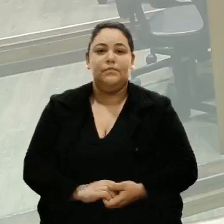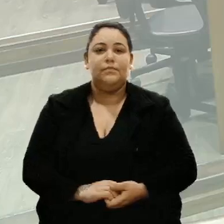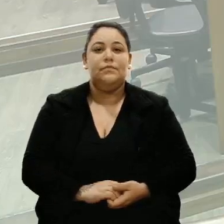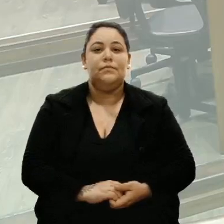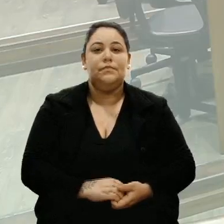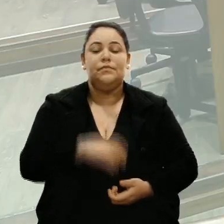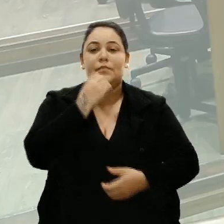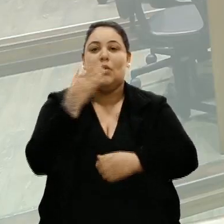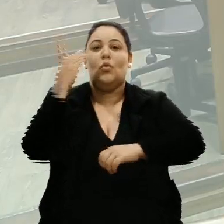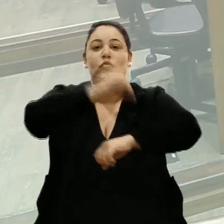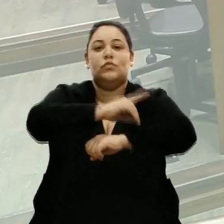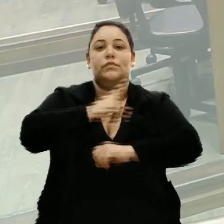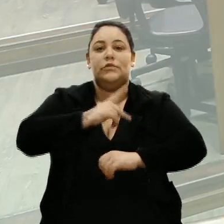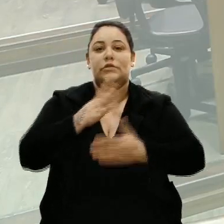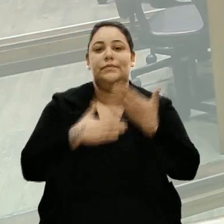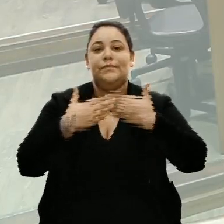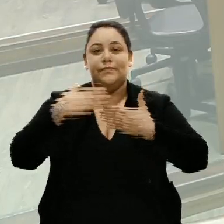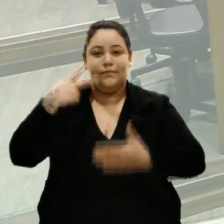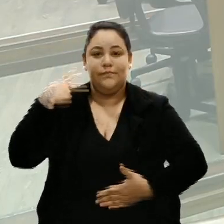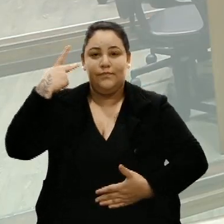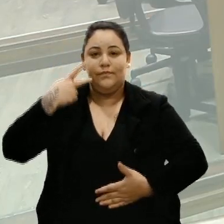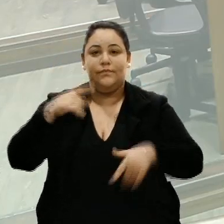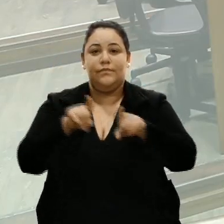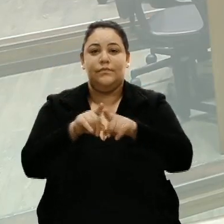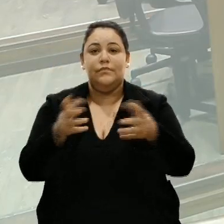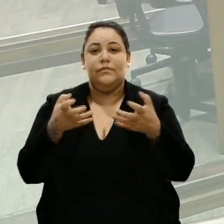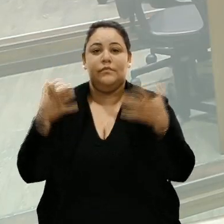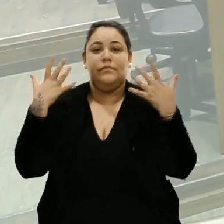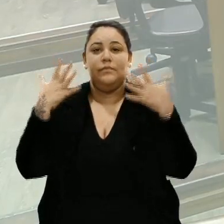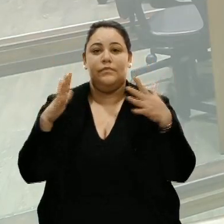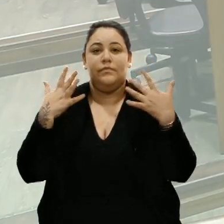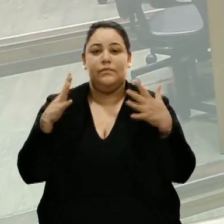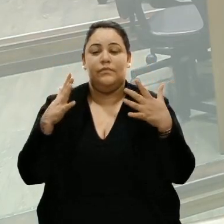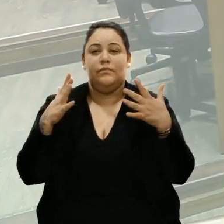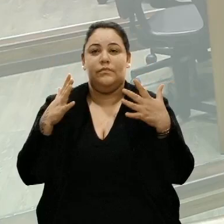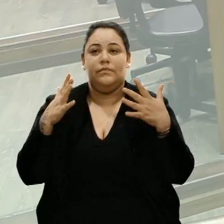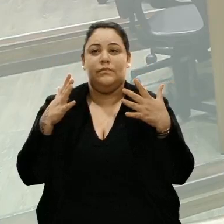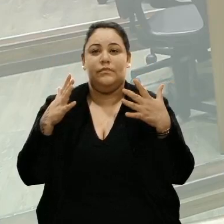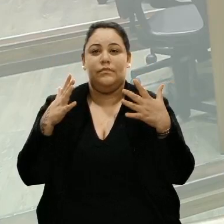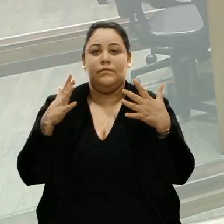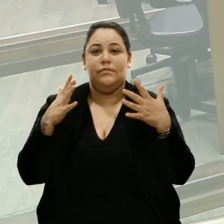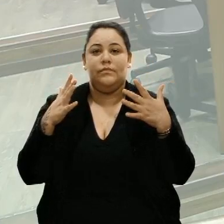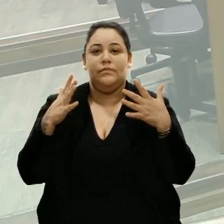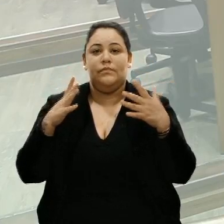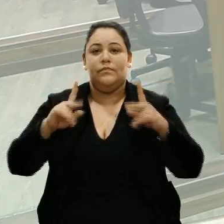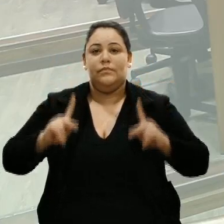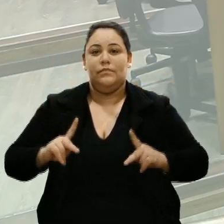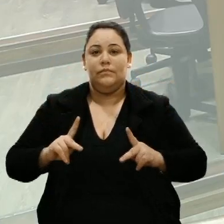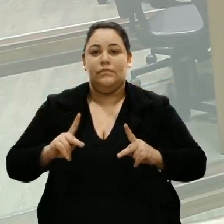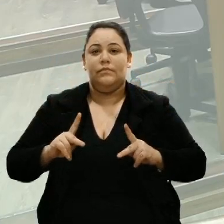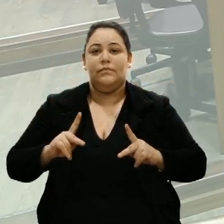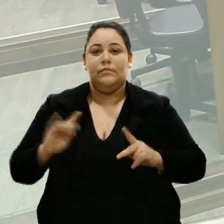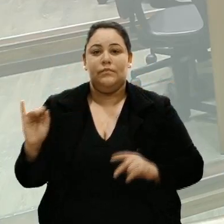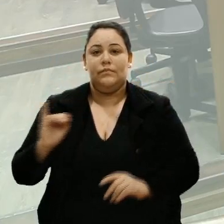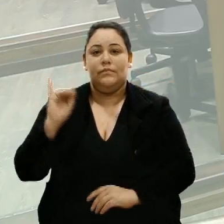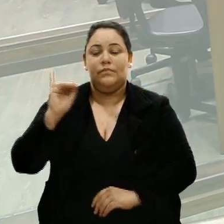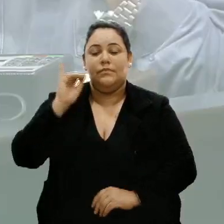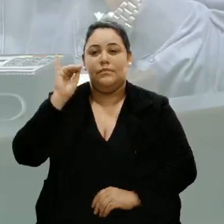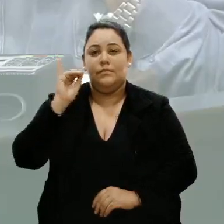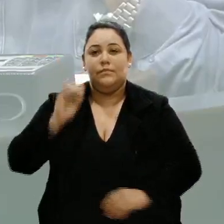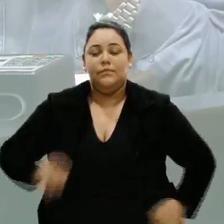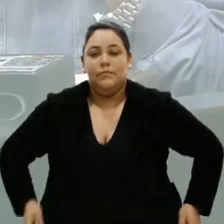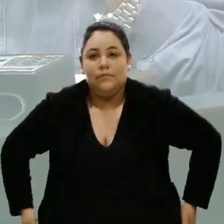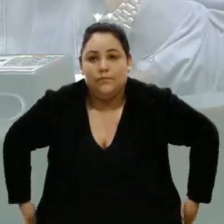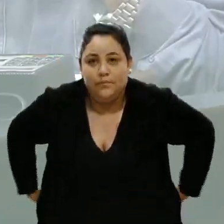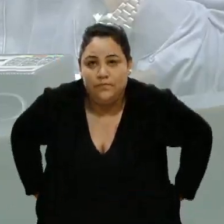presidente, senhoras e senhores vereadores, parabenizar aqui os nobres pares pela importância da preocupação desse